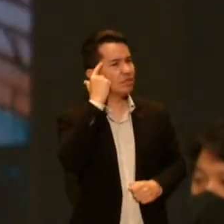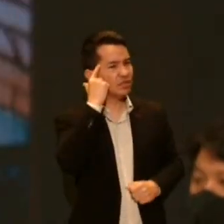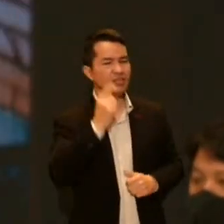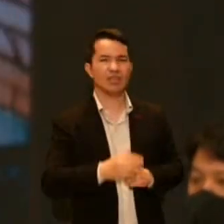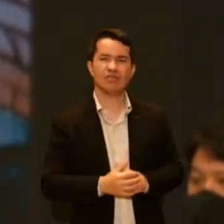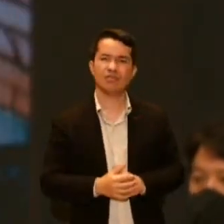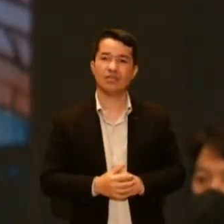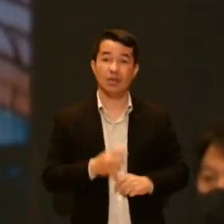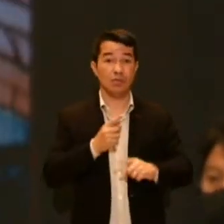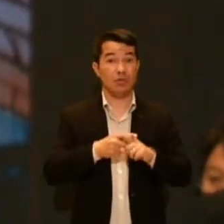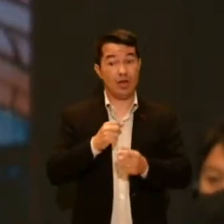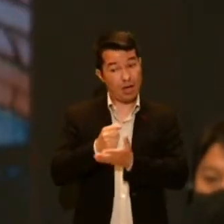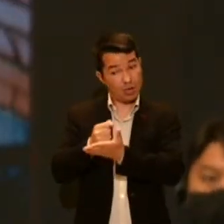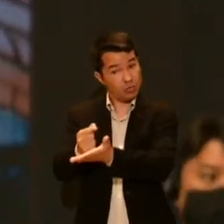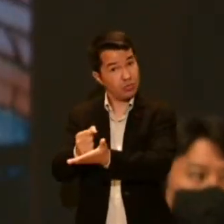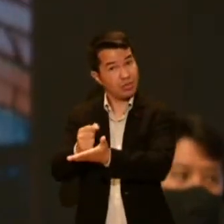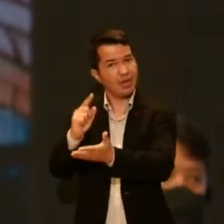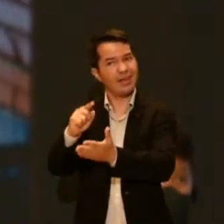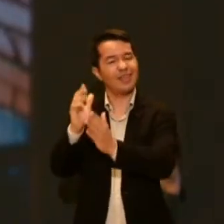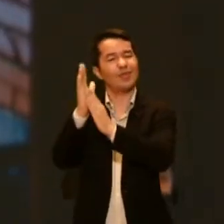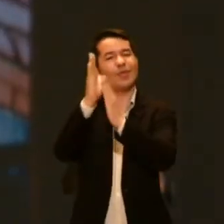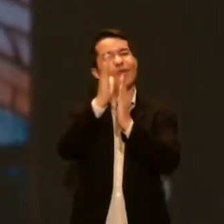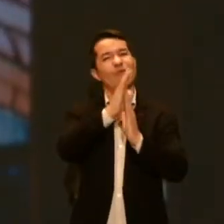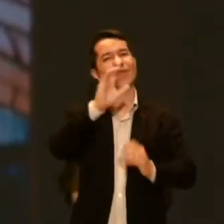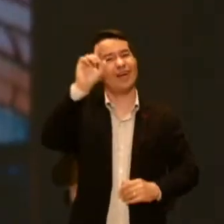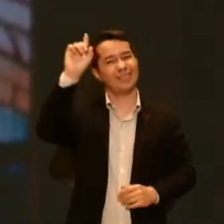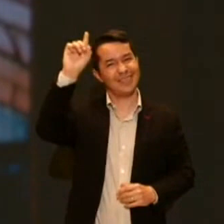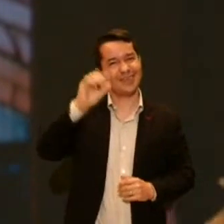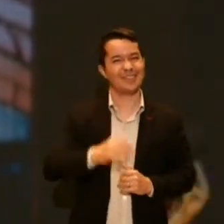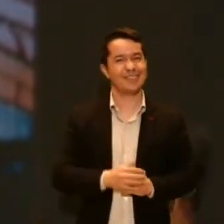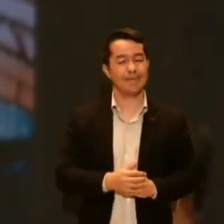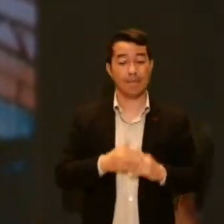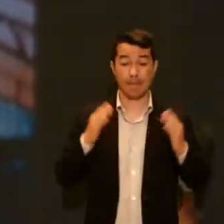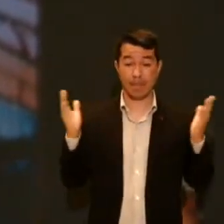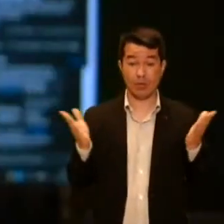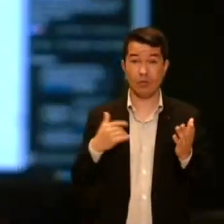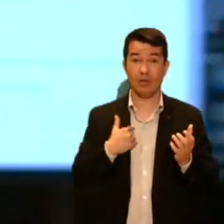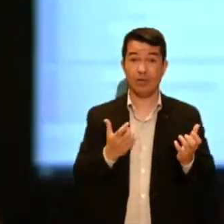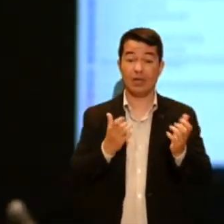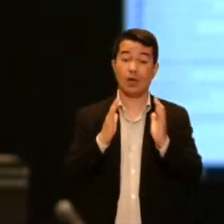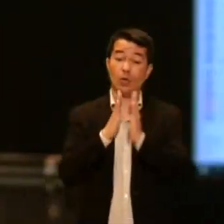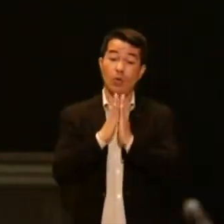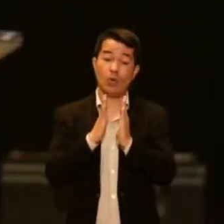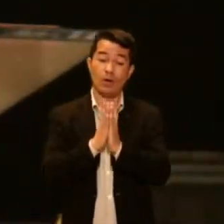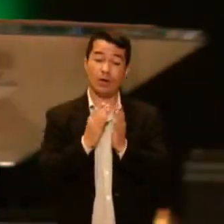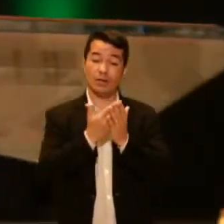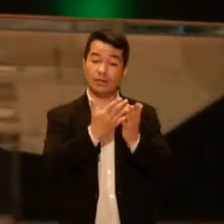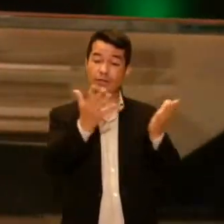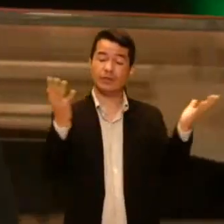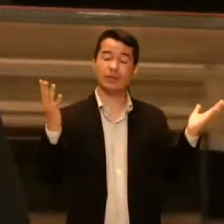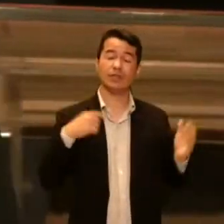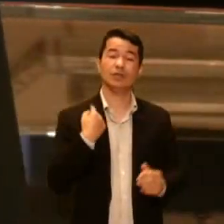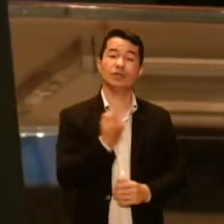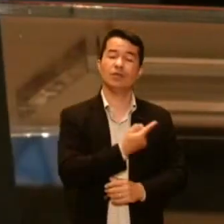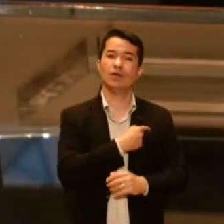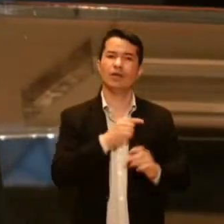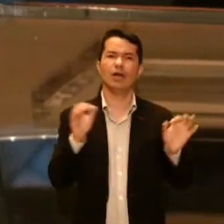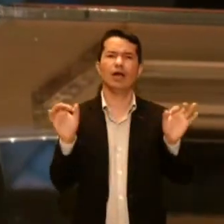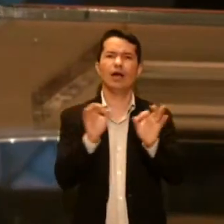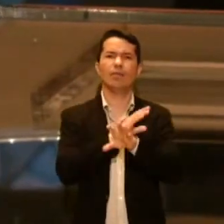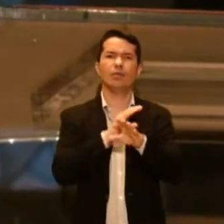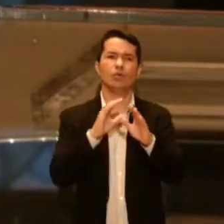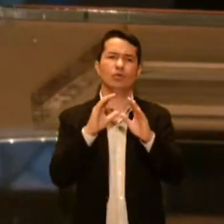o nome do Senhor. Nessa noite eu queria orar com você para a gente encerrar esse culto. E